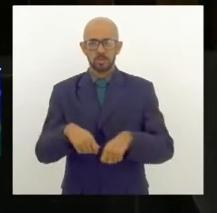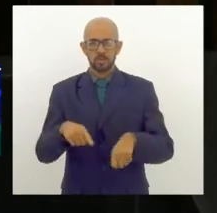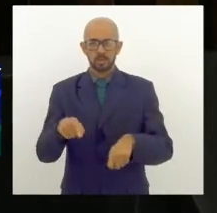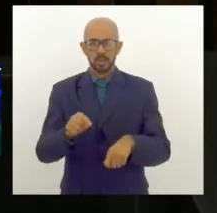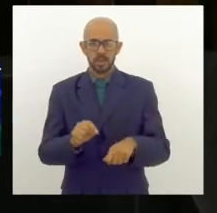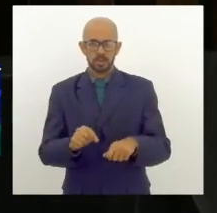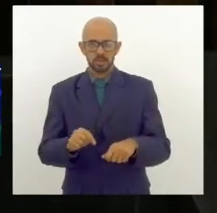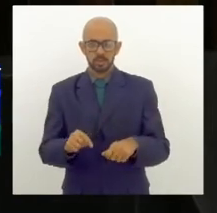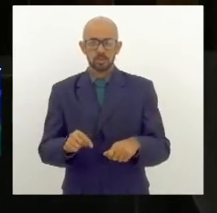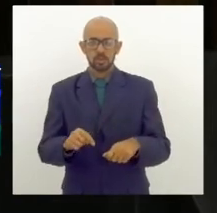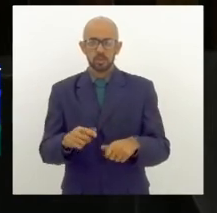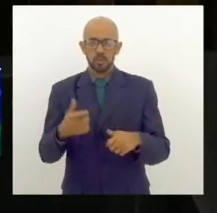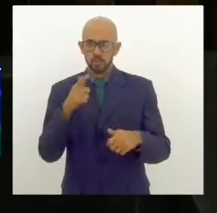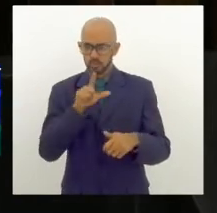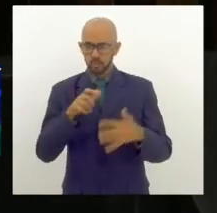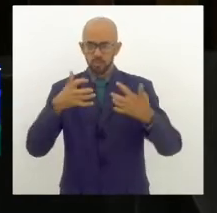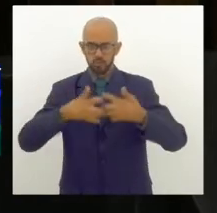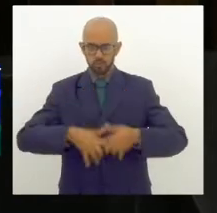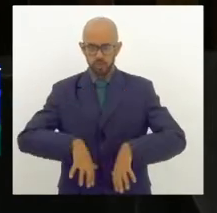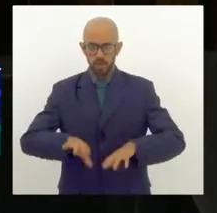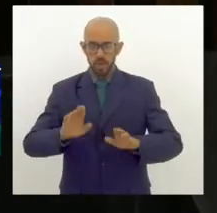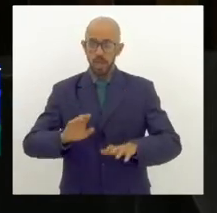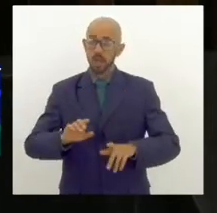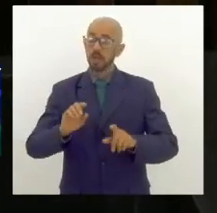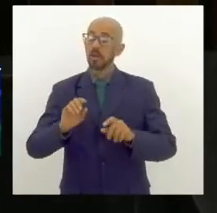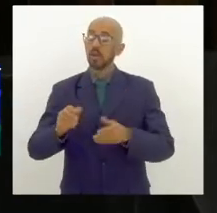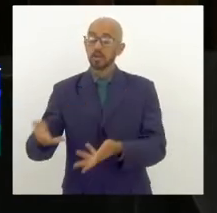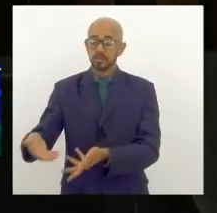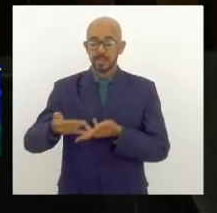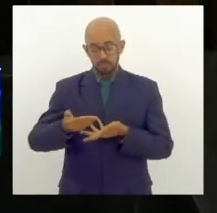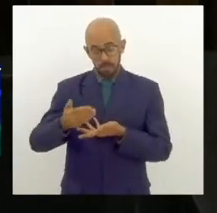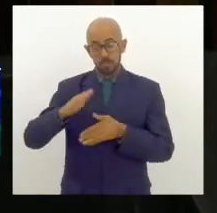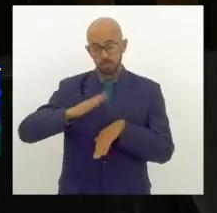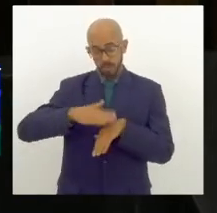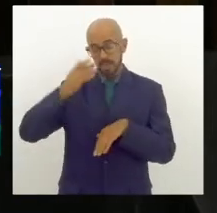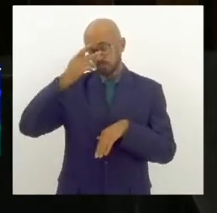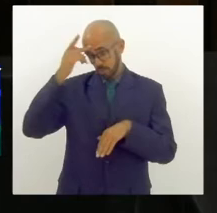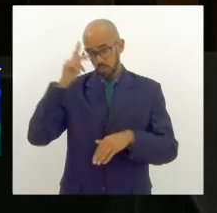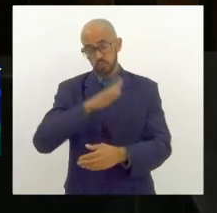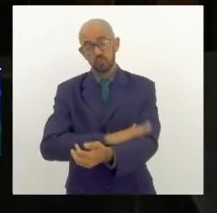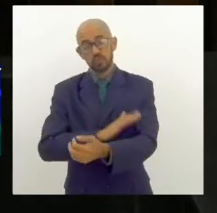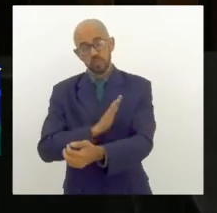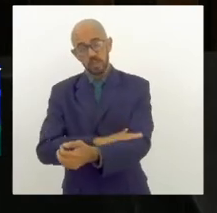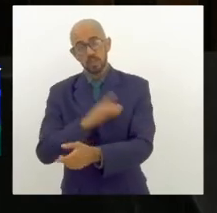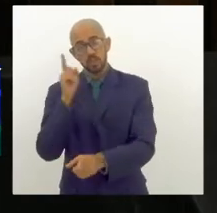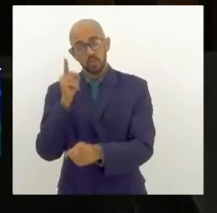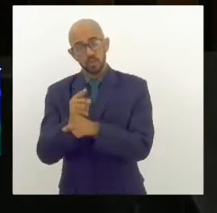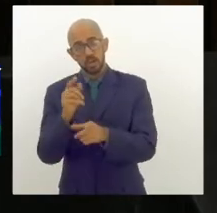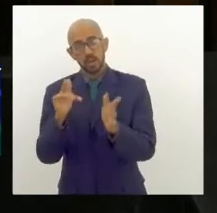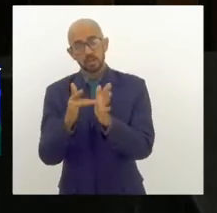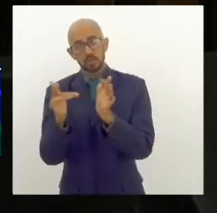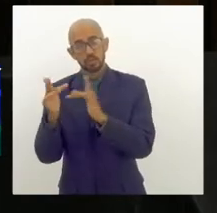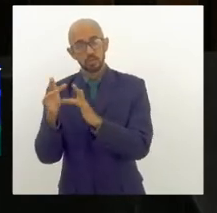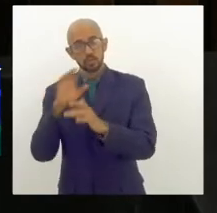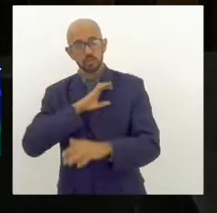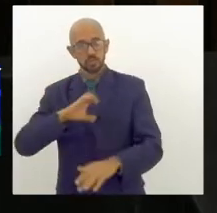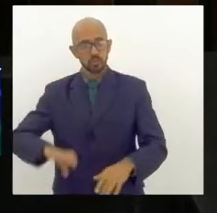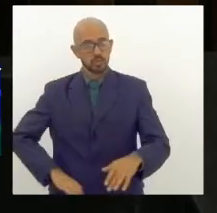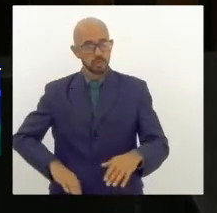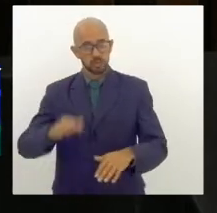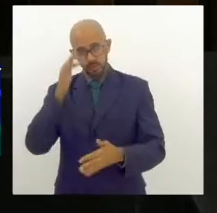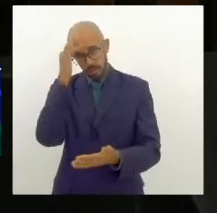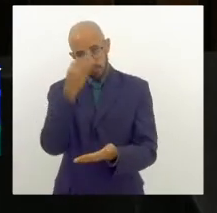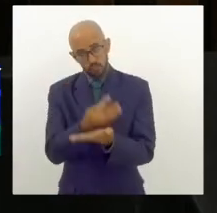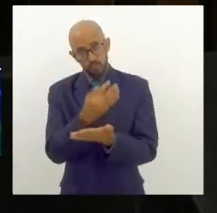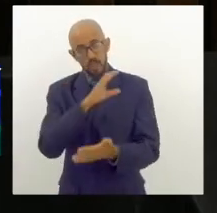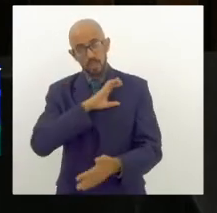mais pessoas, infelizmente entregues ao vício, possam encontrar em Jesus Cristo, na fé cristã e nas